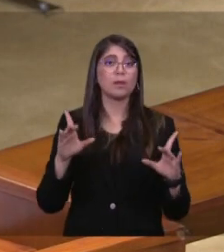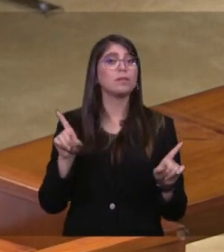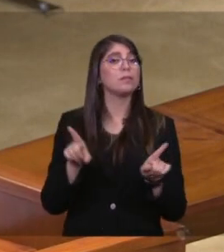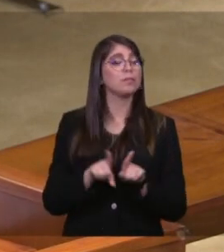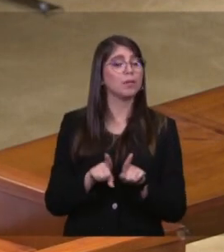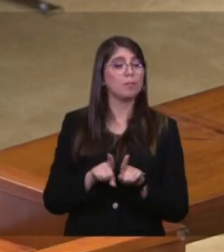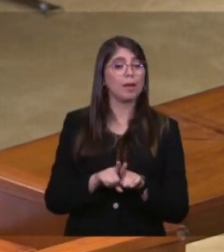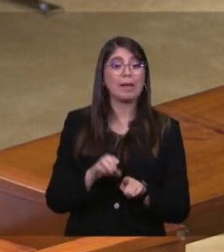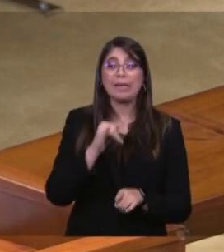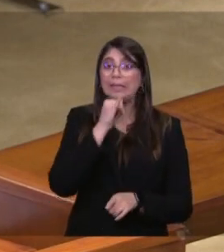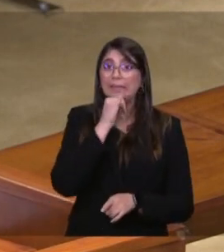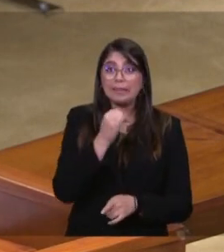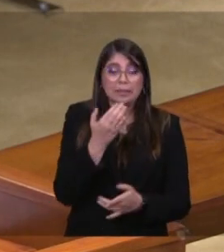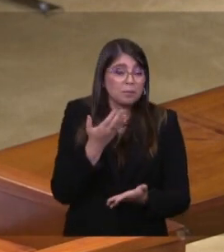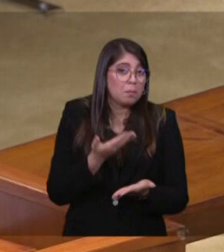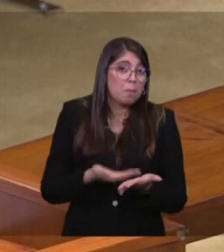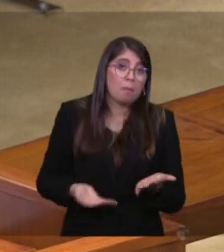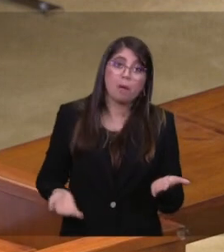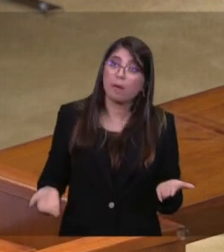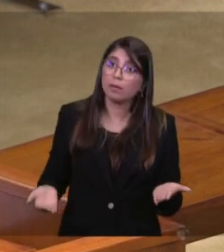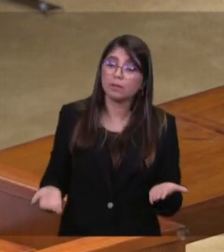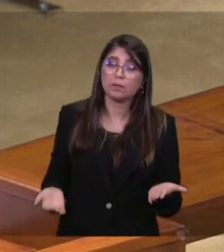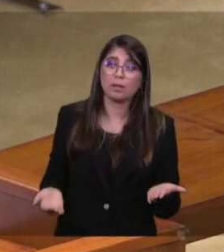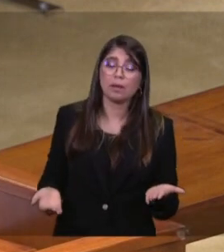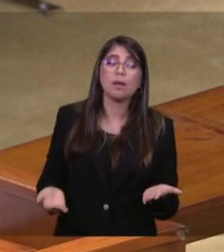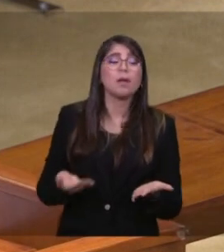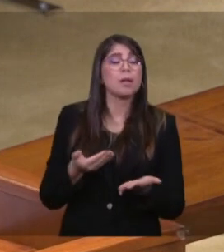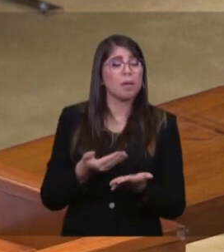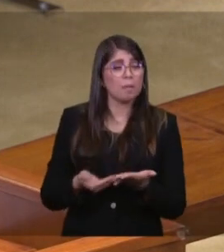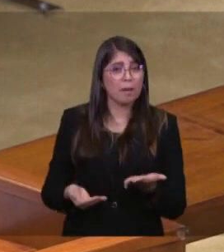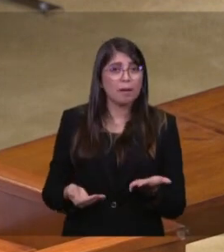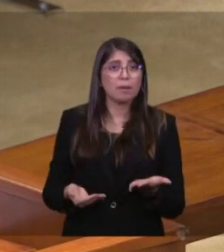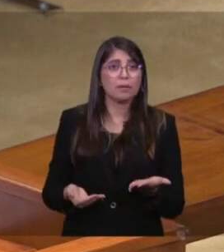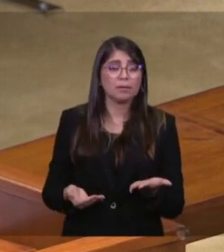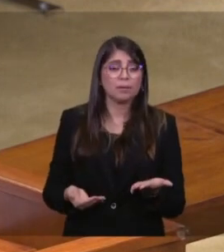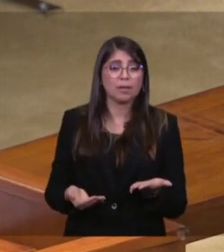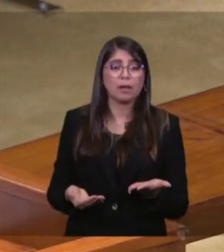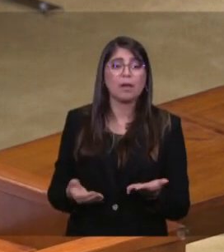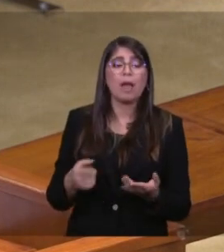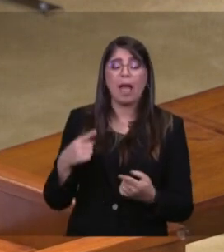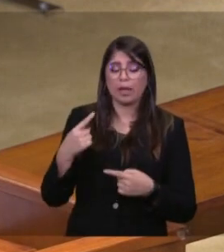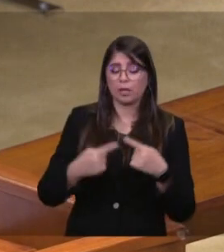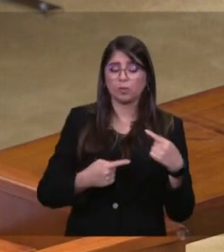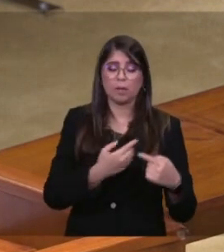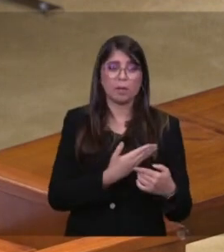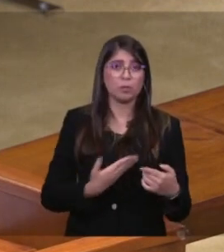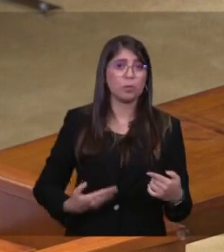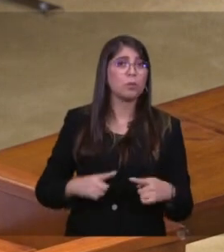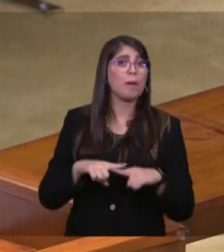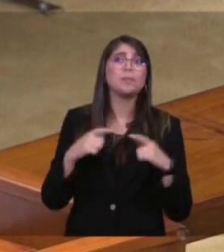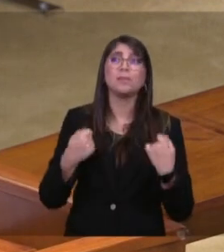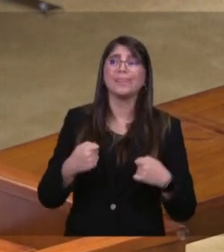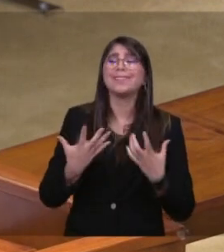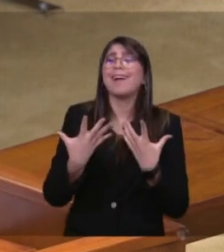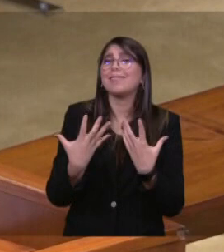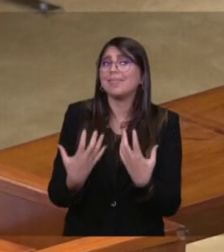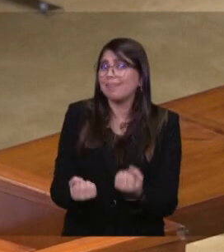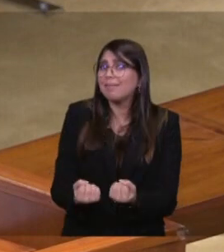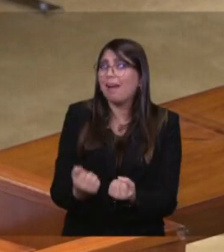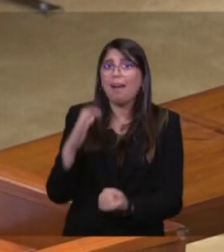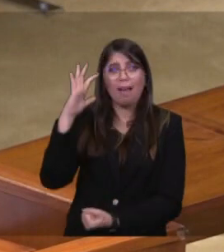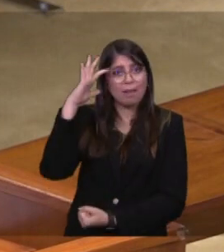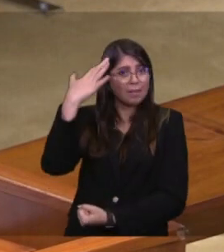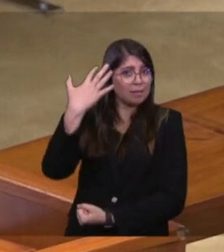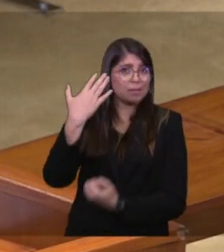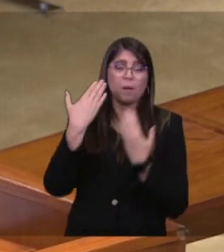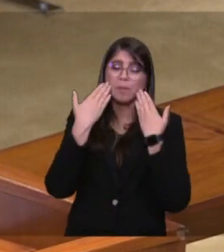que os derrotados sejam, que tenham a perda em relação à pretensão dentro do debate público, eles precisam aceitar aquilo que foi